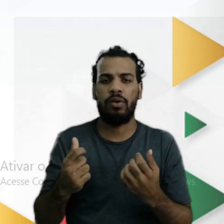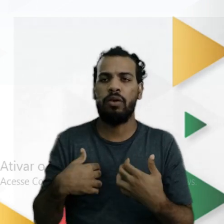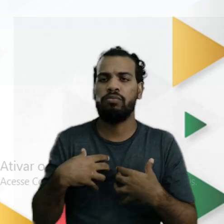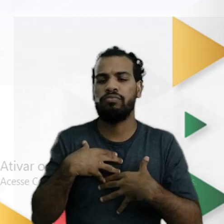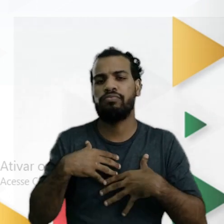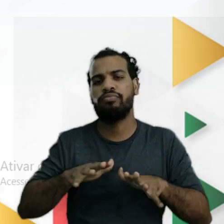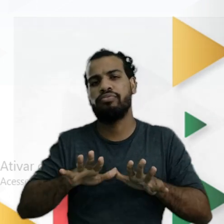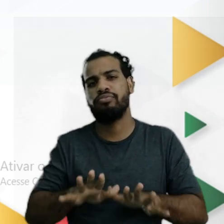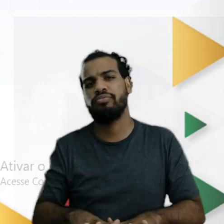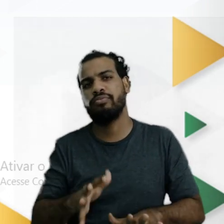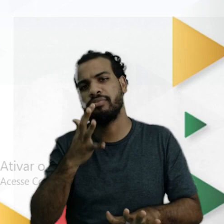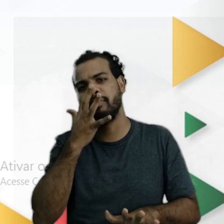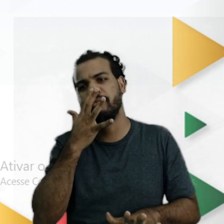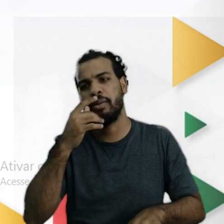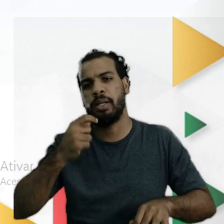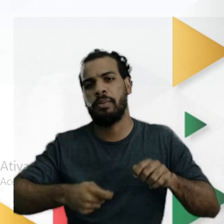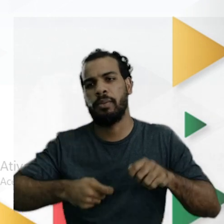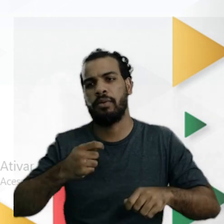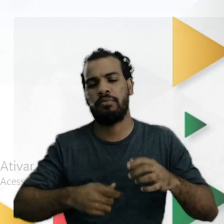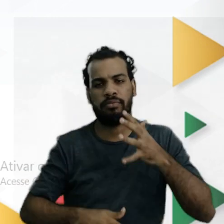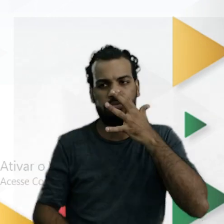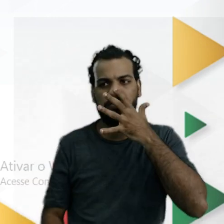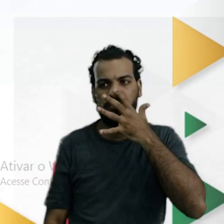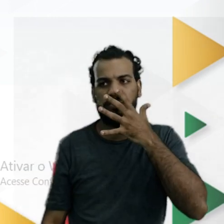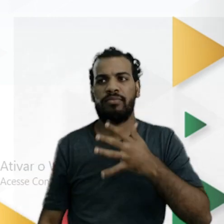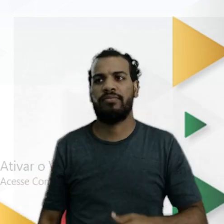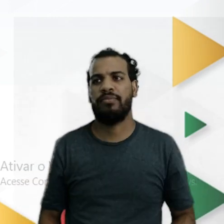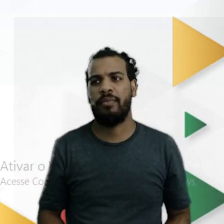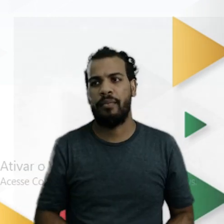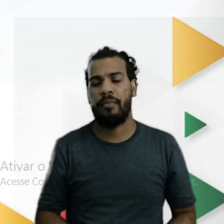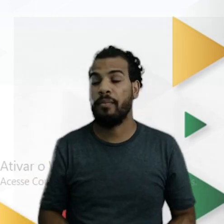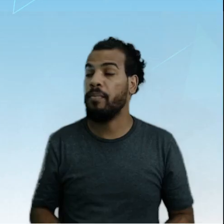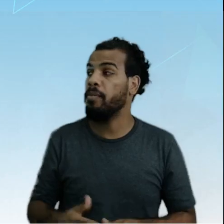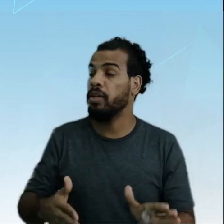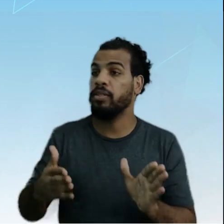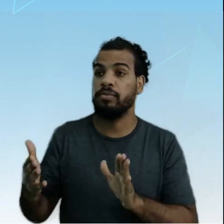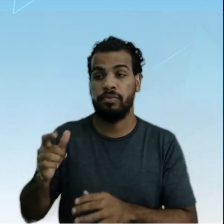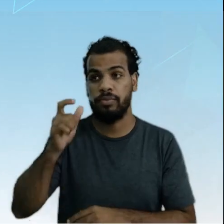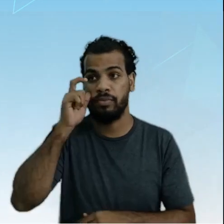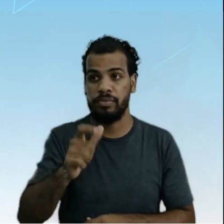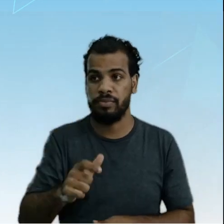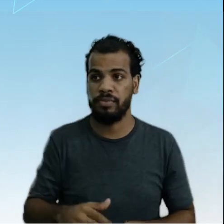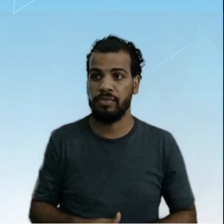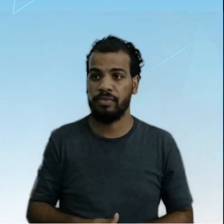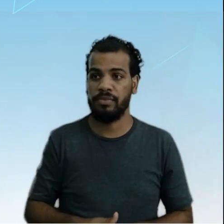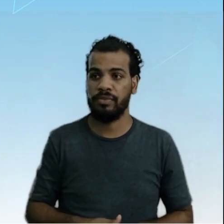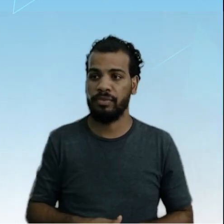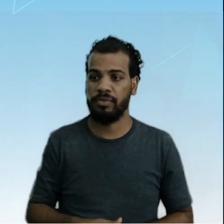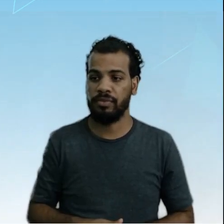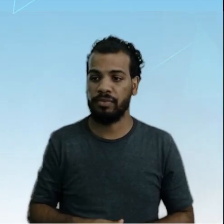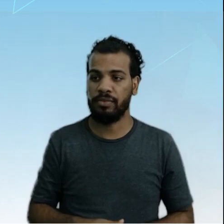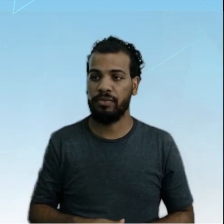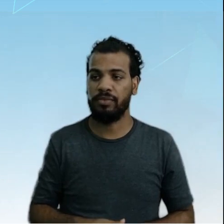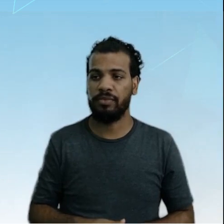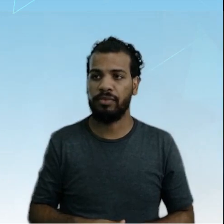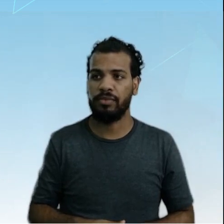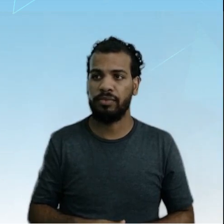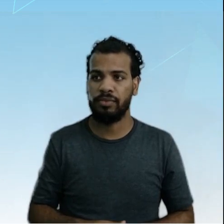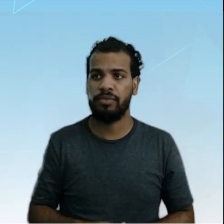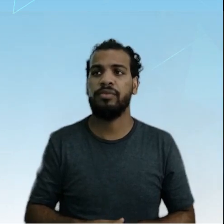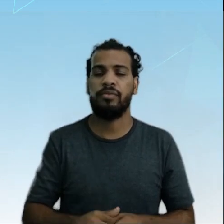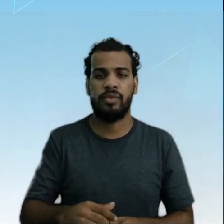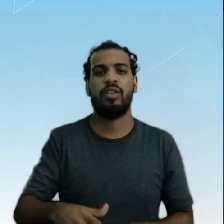aqui esperando outro batuque. Essa parte é muito interessante. Pai Tomás também, novamente,